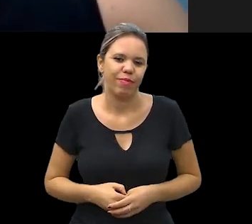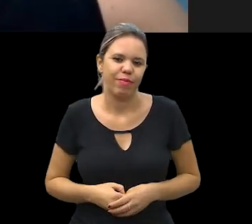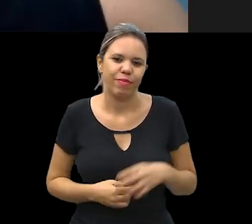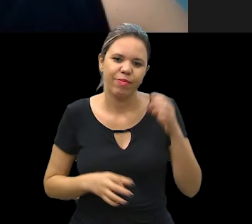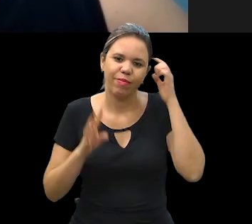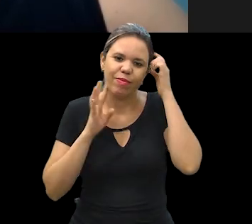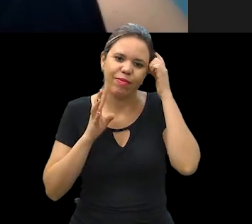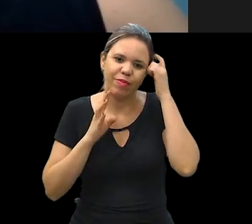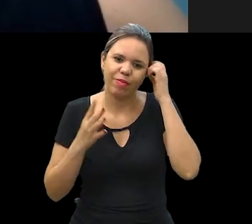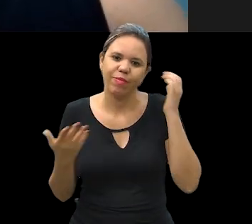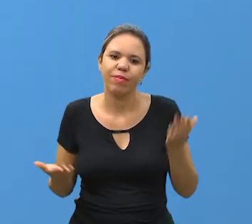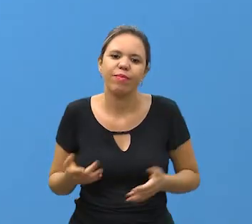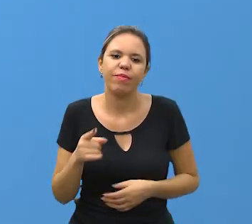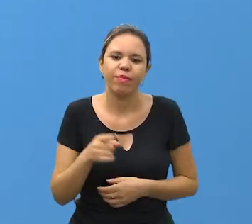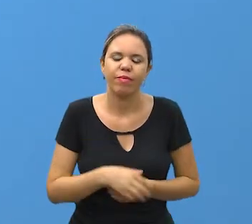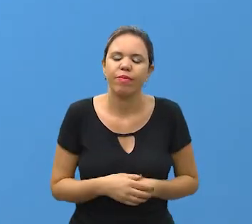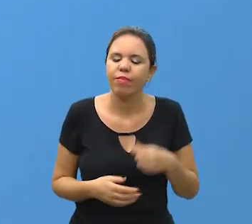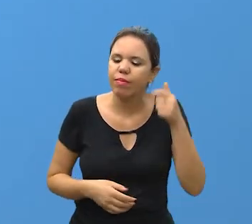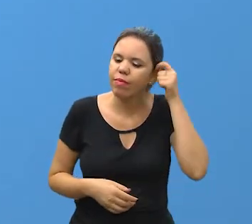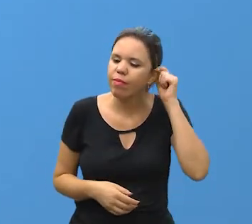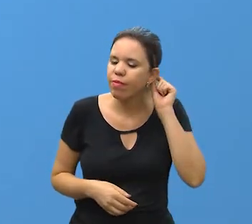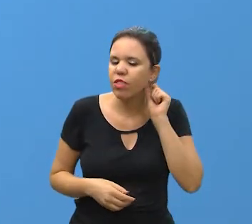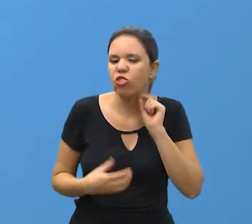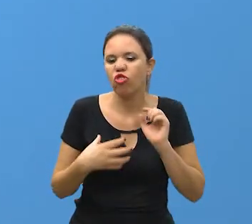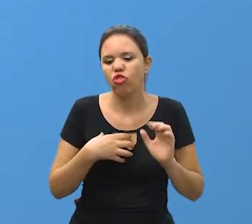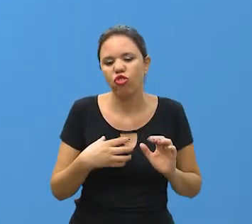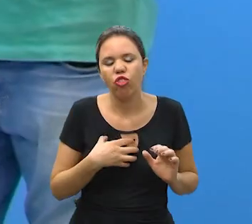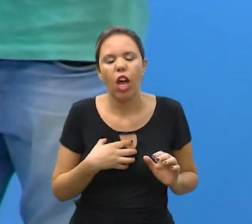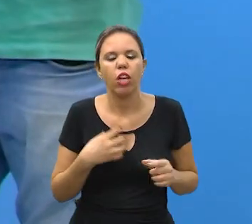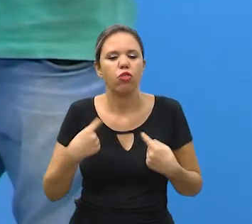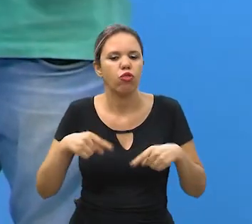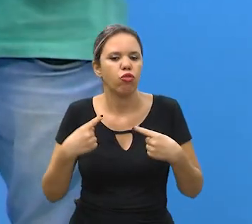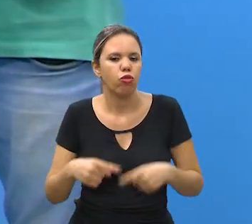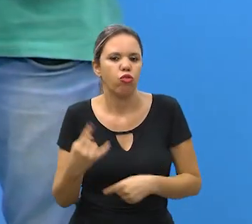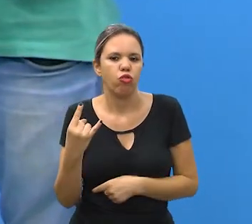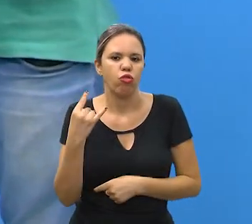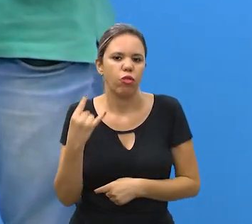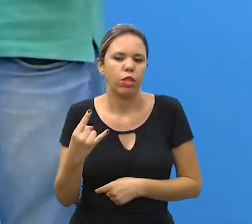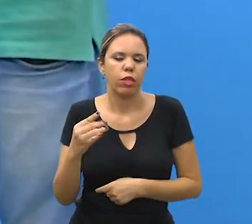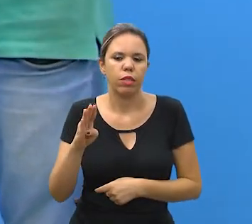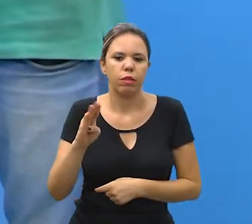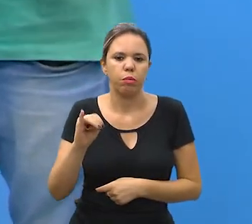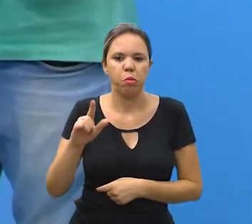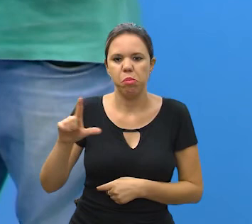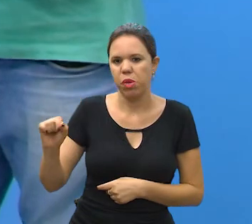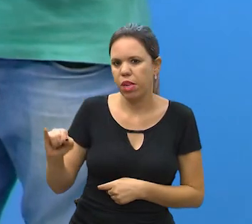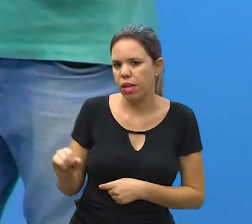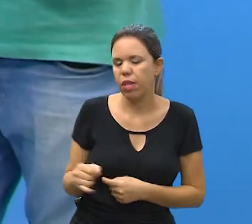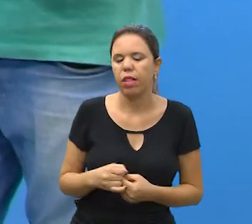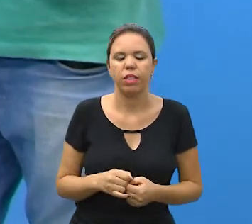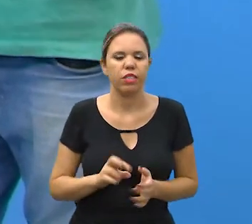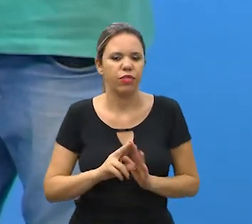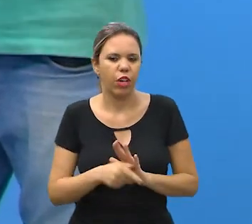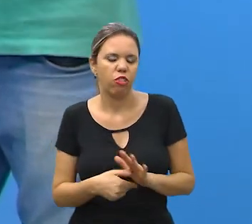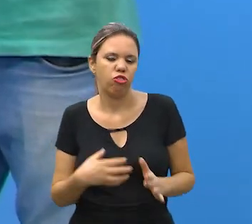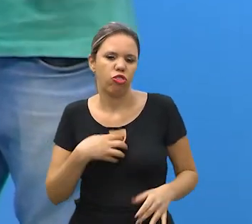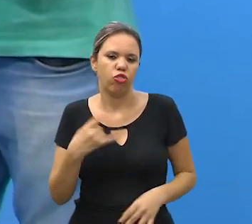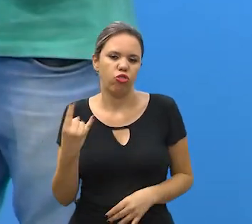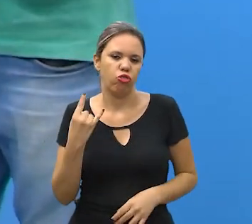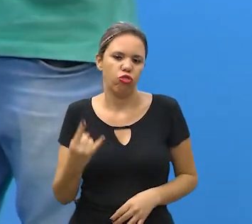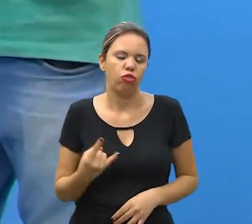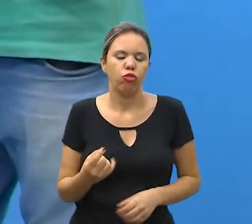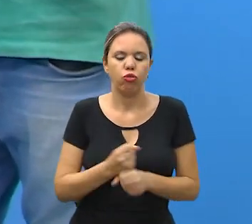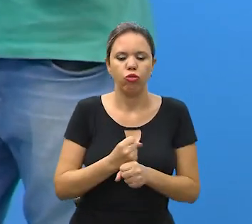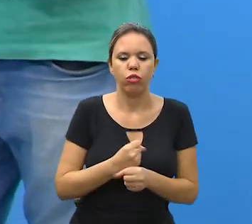né? E é muito bacana. Agora, esse estilo de música, né? O rockabilly, o vintage rock dos